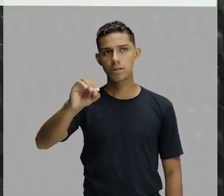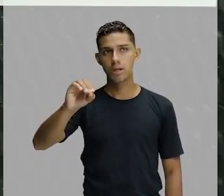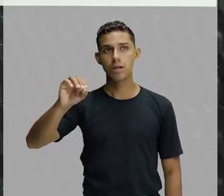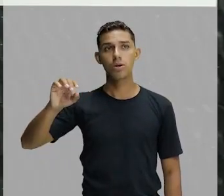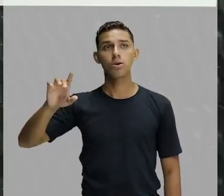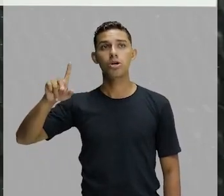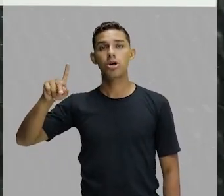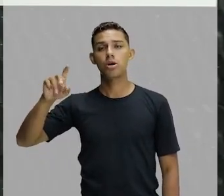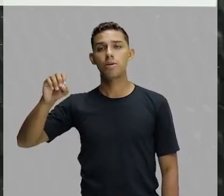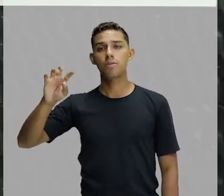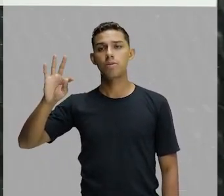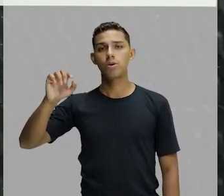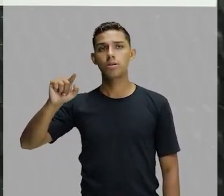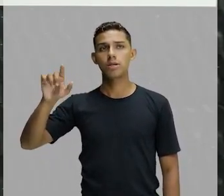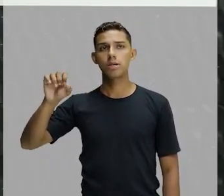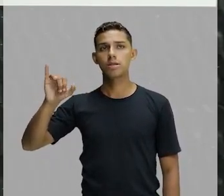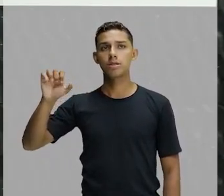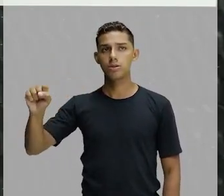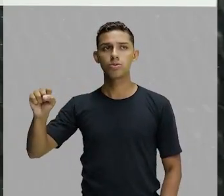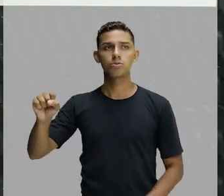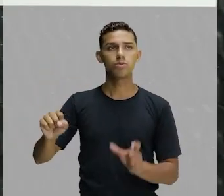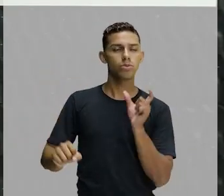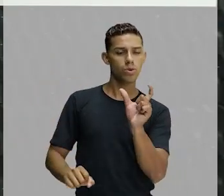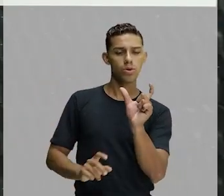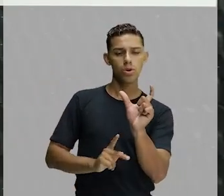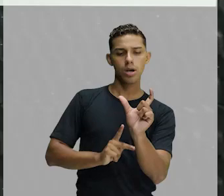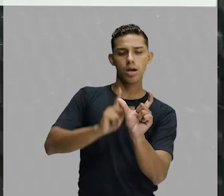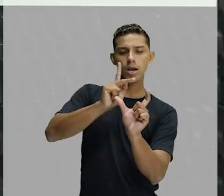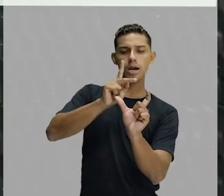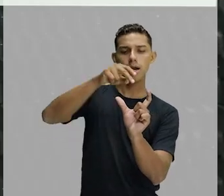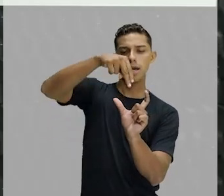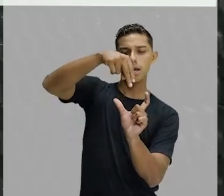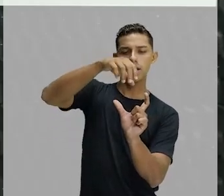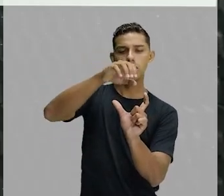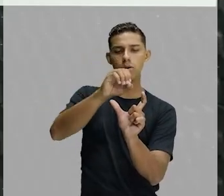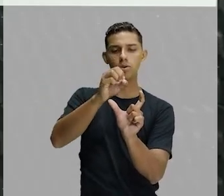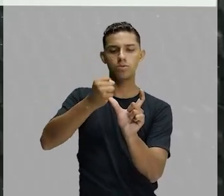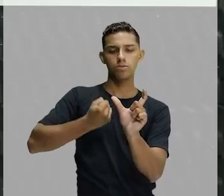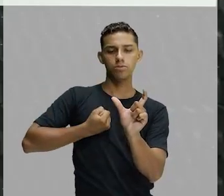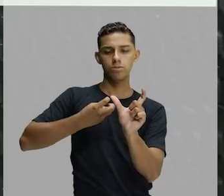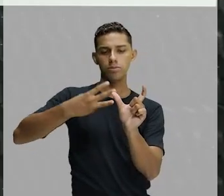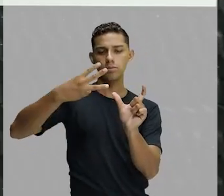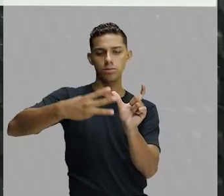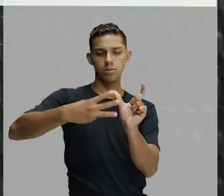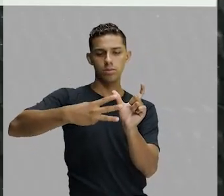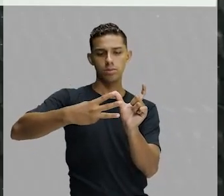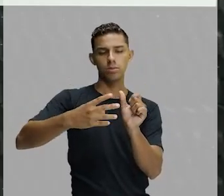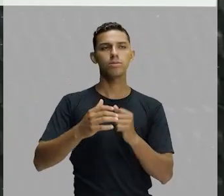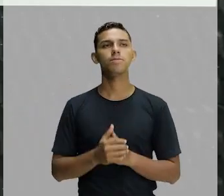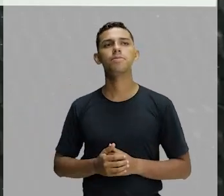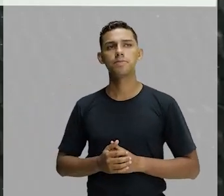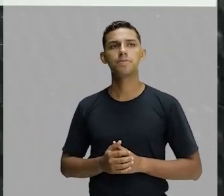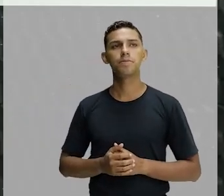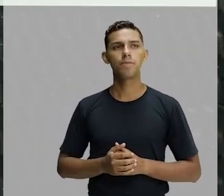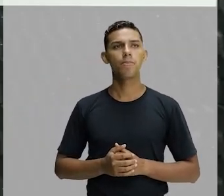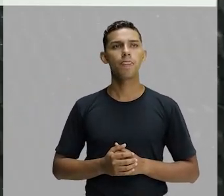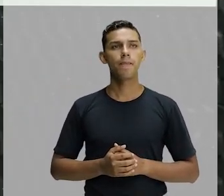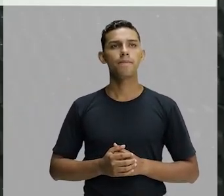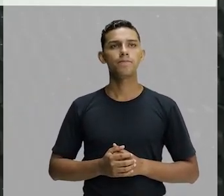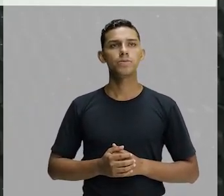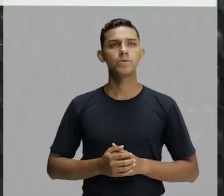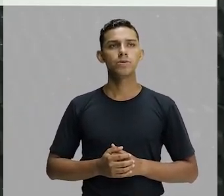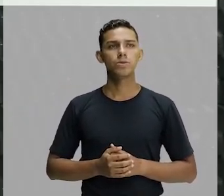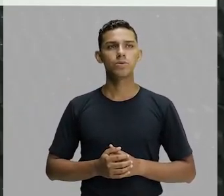química KNO3. Então, ele vai fornecer quais substâncias, né, quais elementos químicos? Vai fornecer